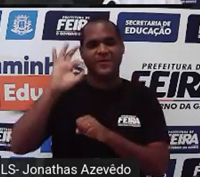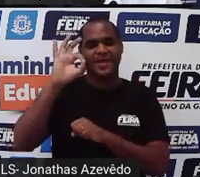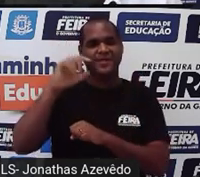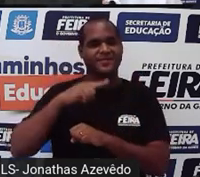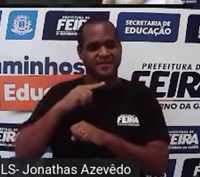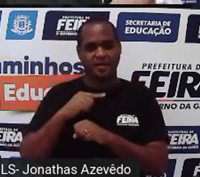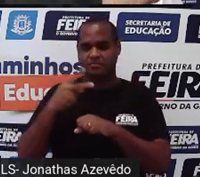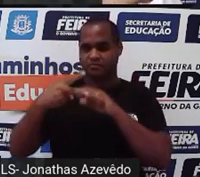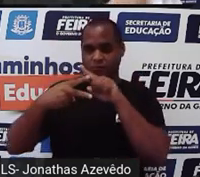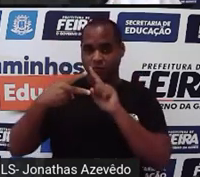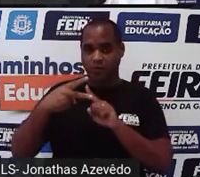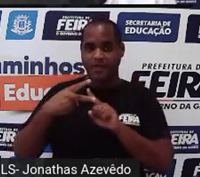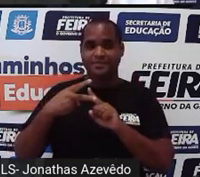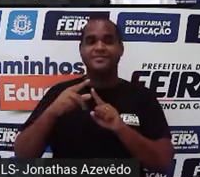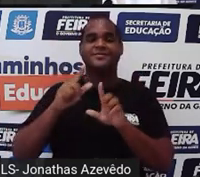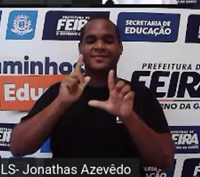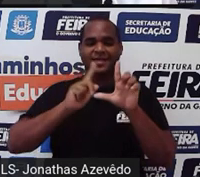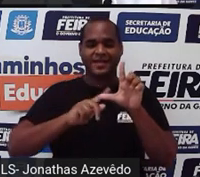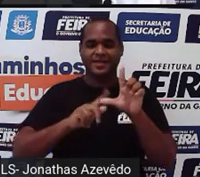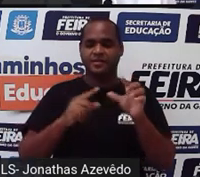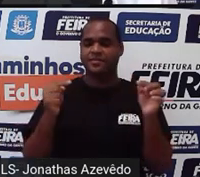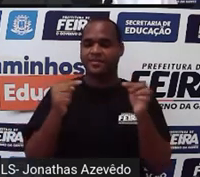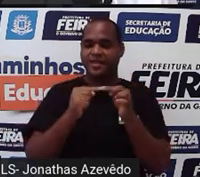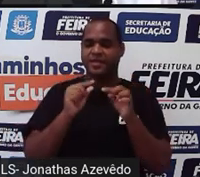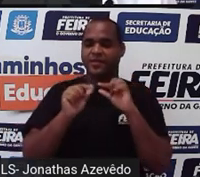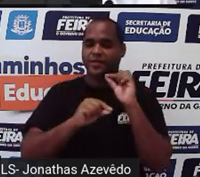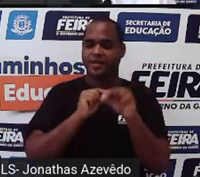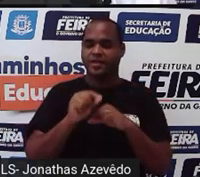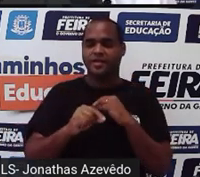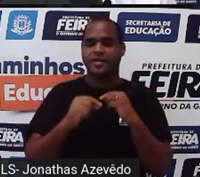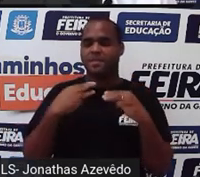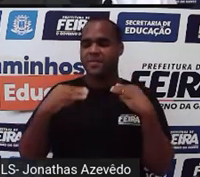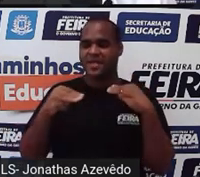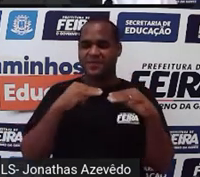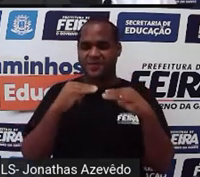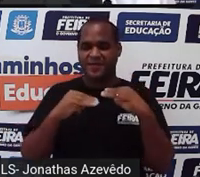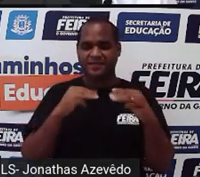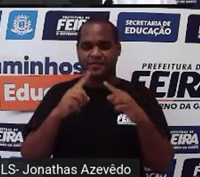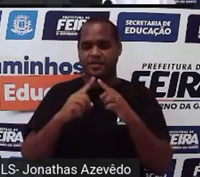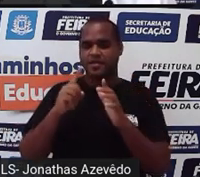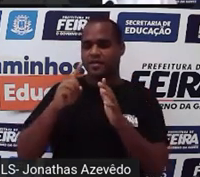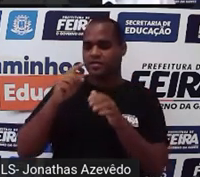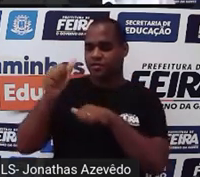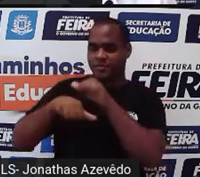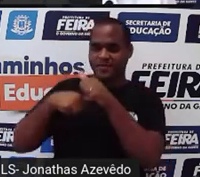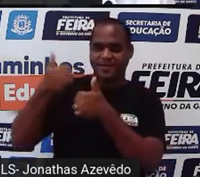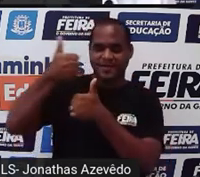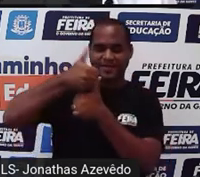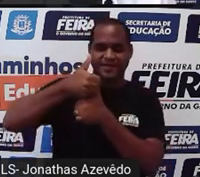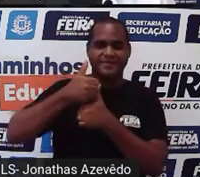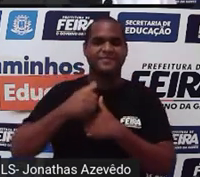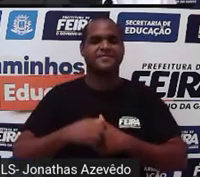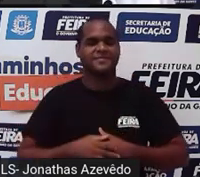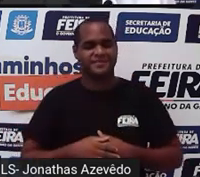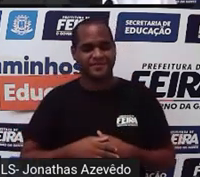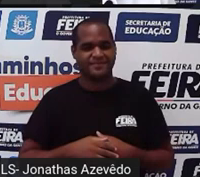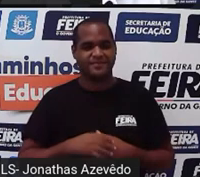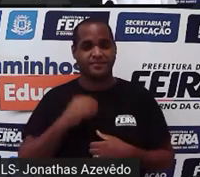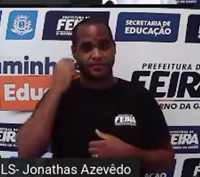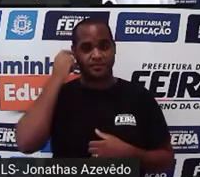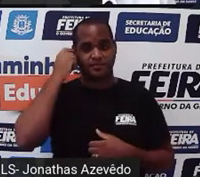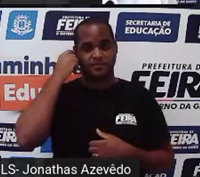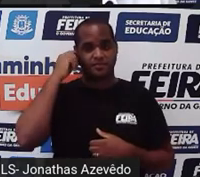com duas incógnitas aplicando o chamado método da substituição tá